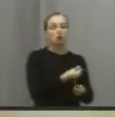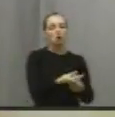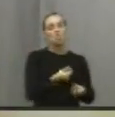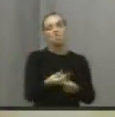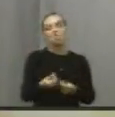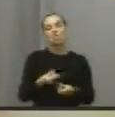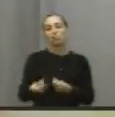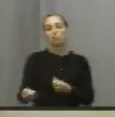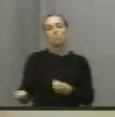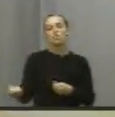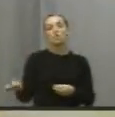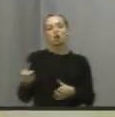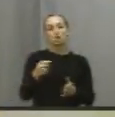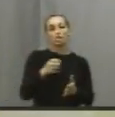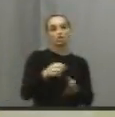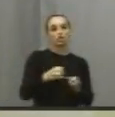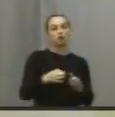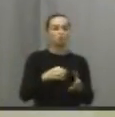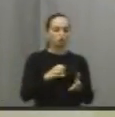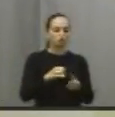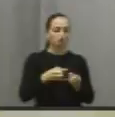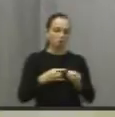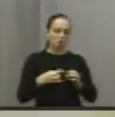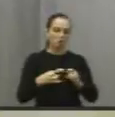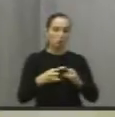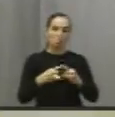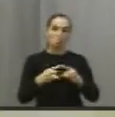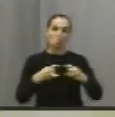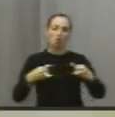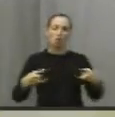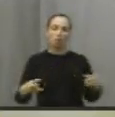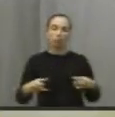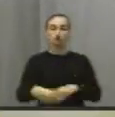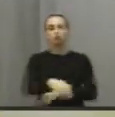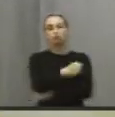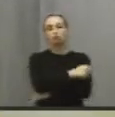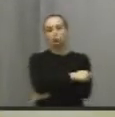estudantes. Isso já gerou um debate, foi bastante polêmico aqui, porque foi